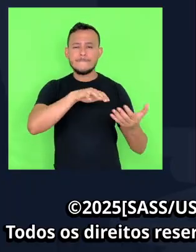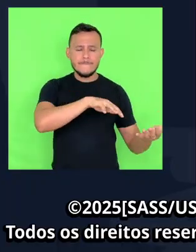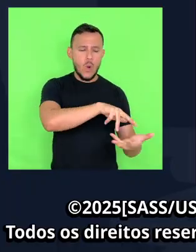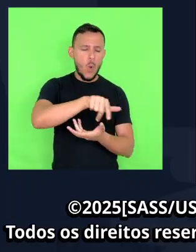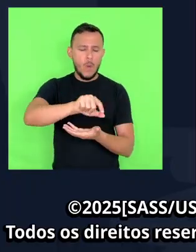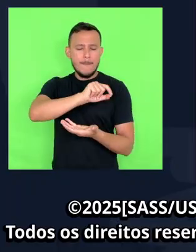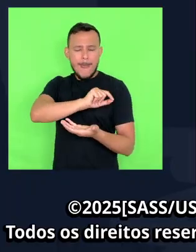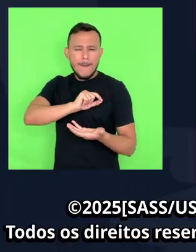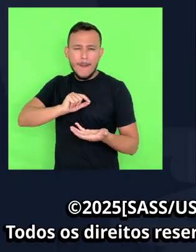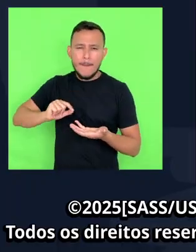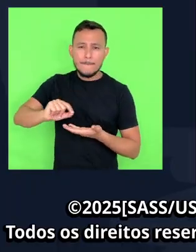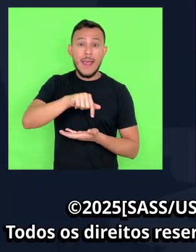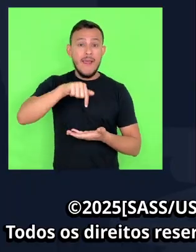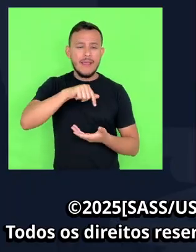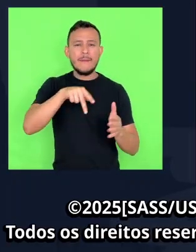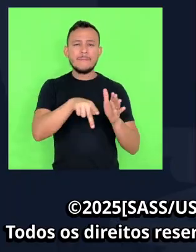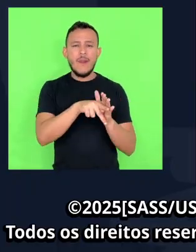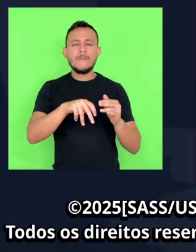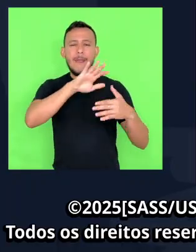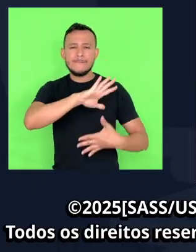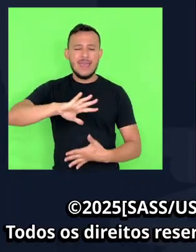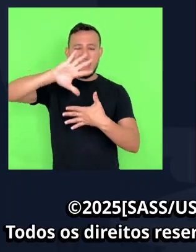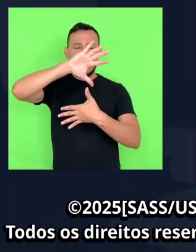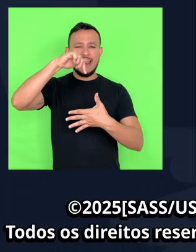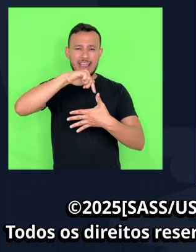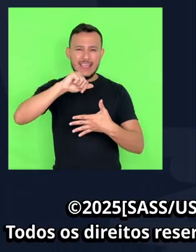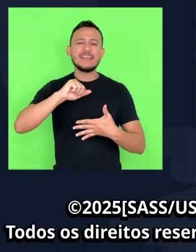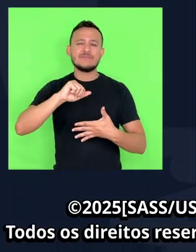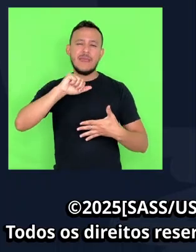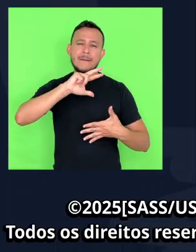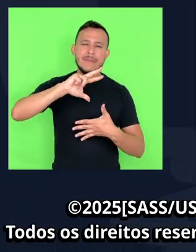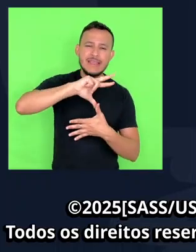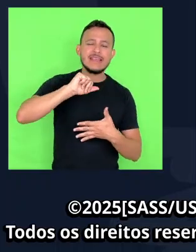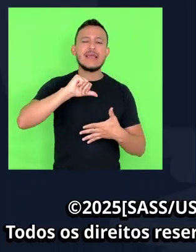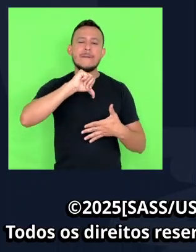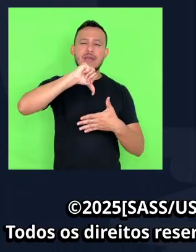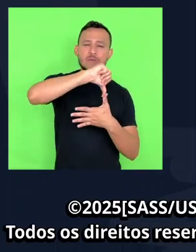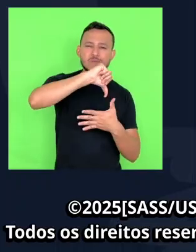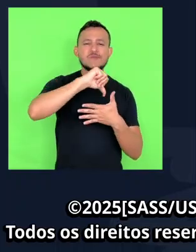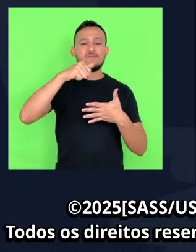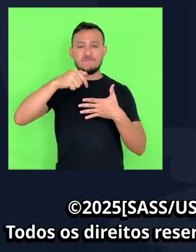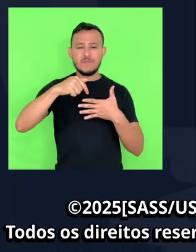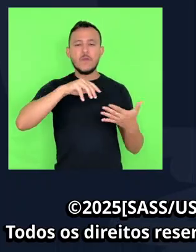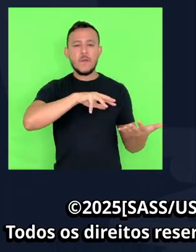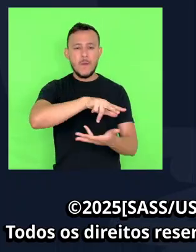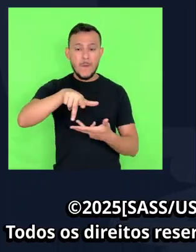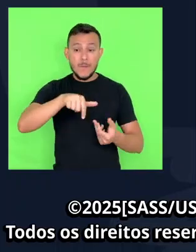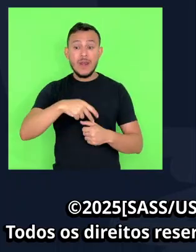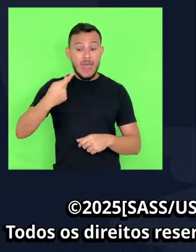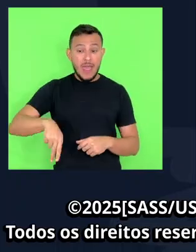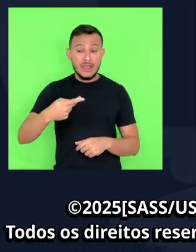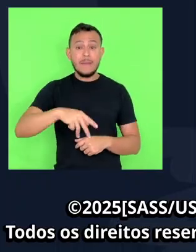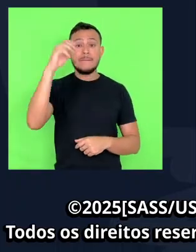do mundo, aqui das Américas, América Latina, América do Sul e do mundo,